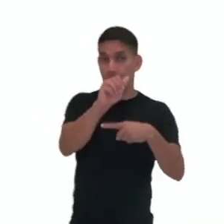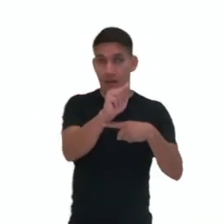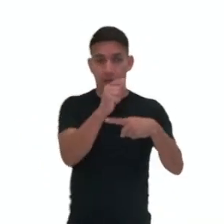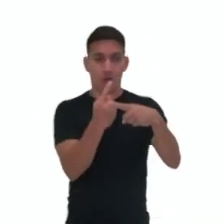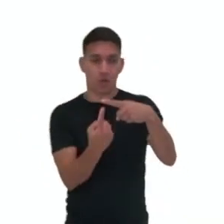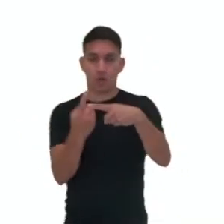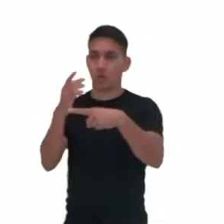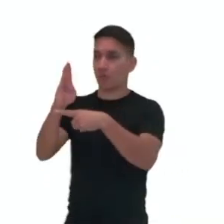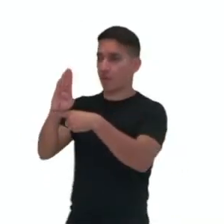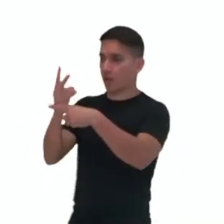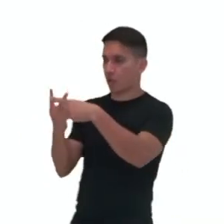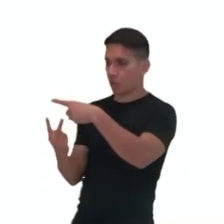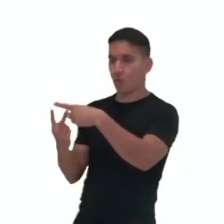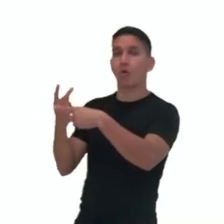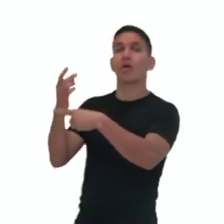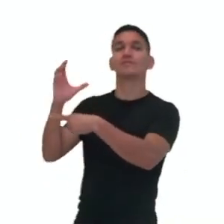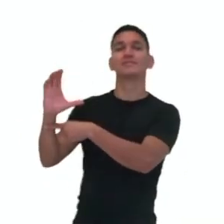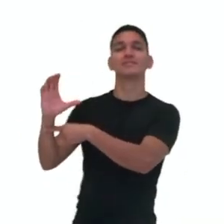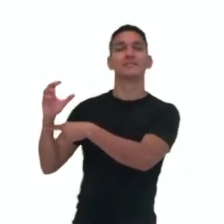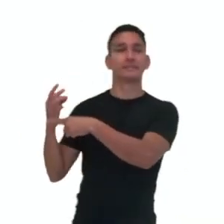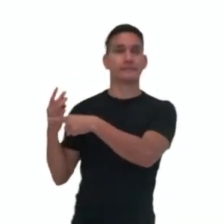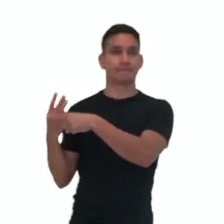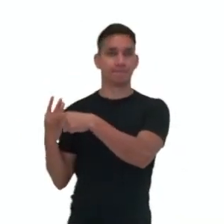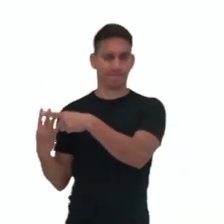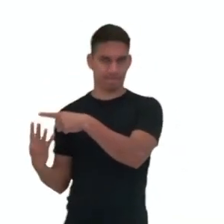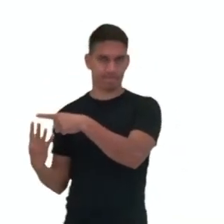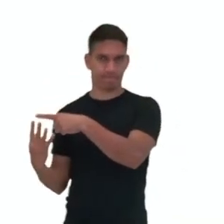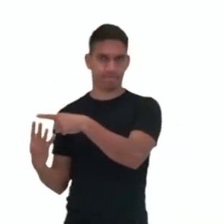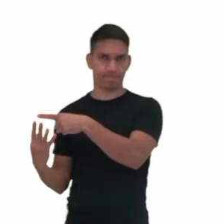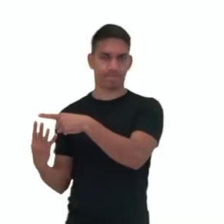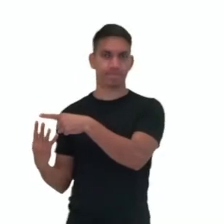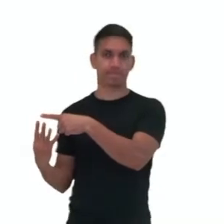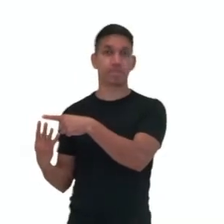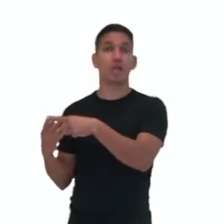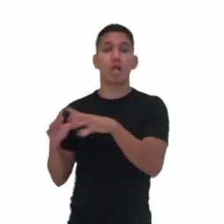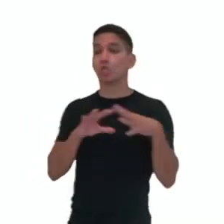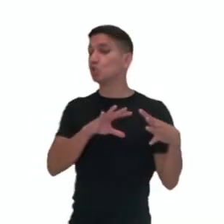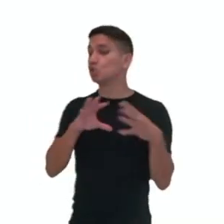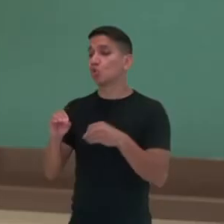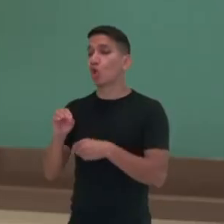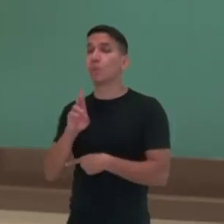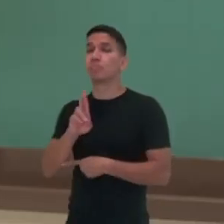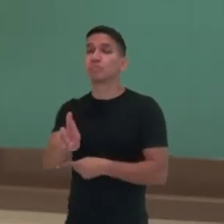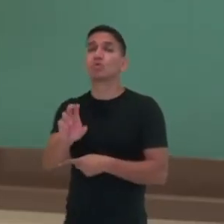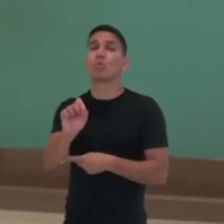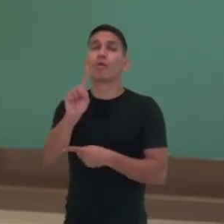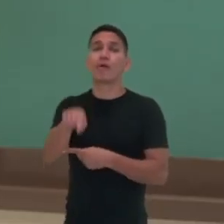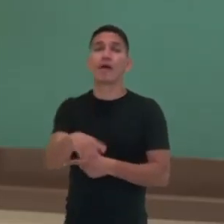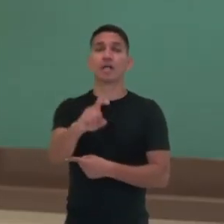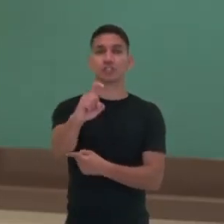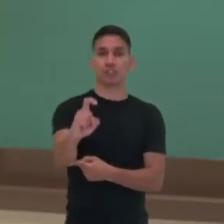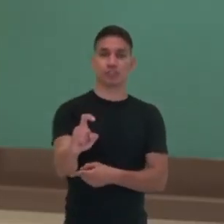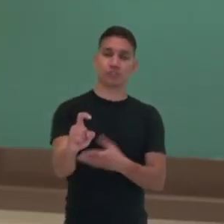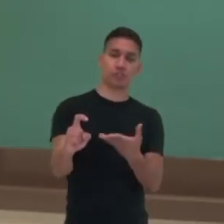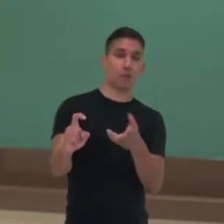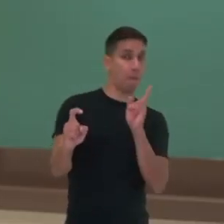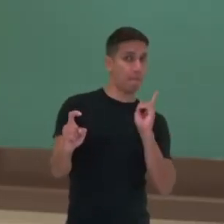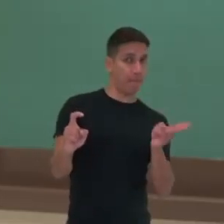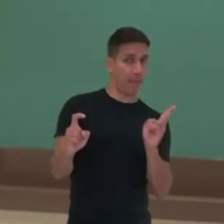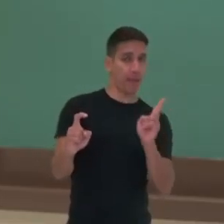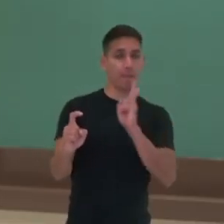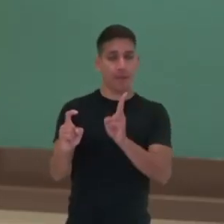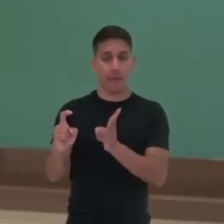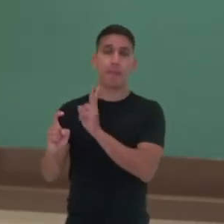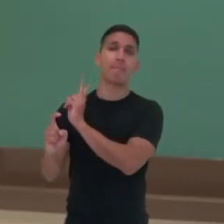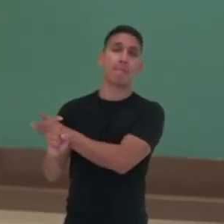1, B está para 2 e C está para 4. E todas essas razões, elas têm que dar o mesmo valor,